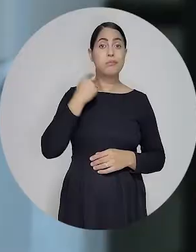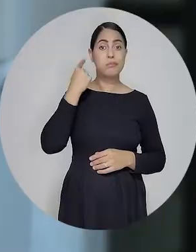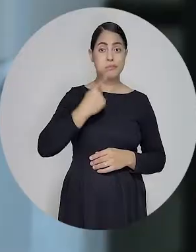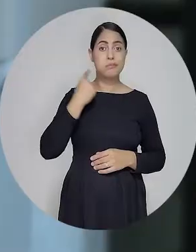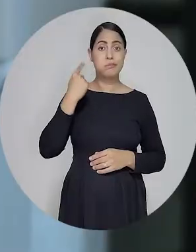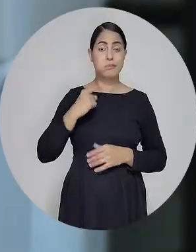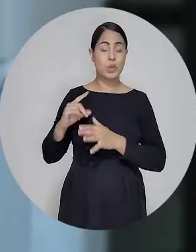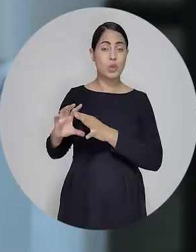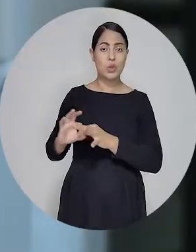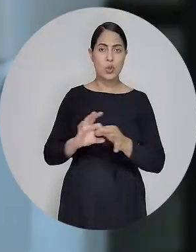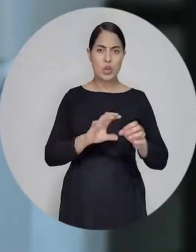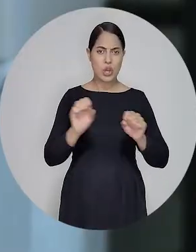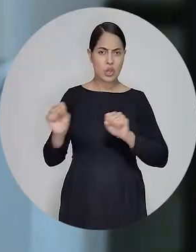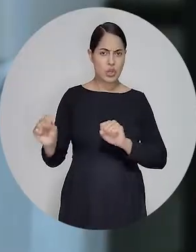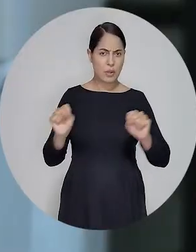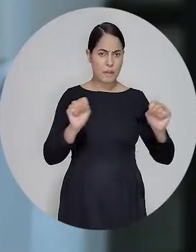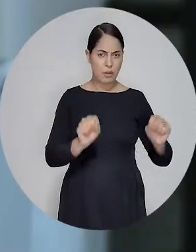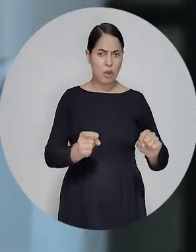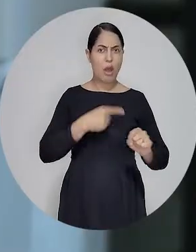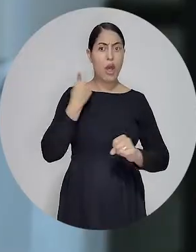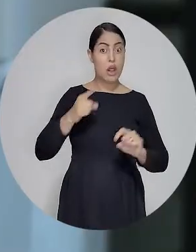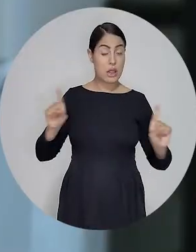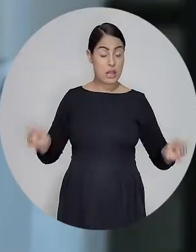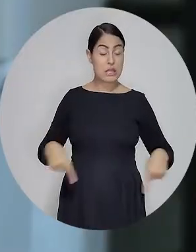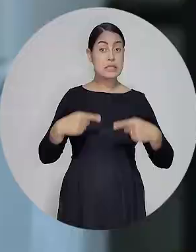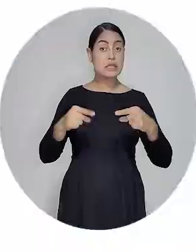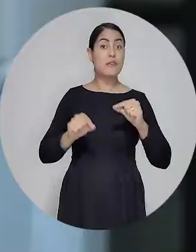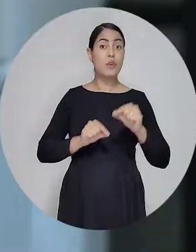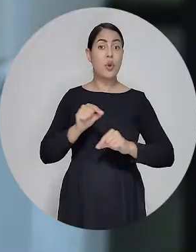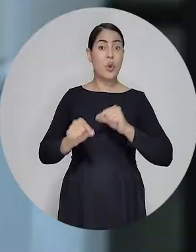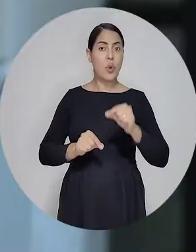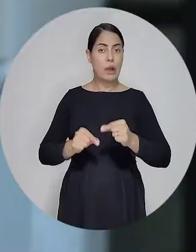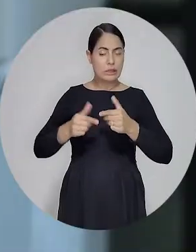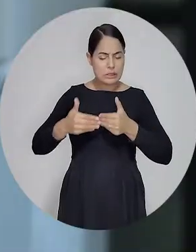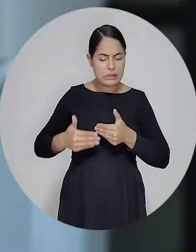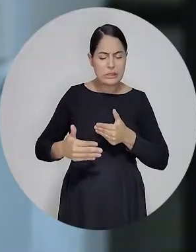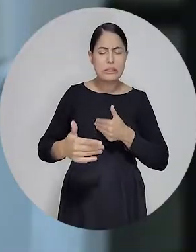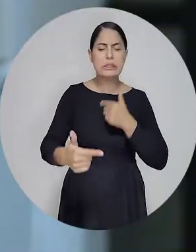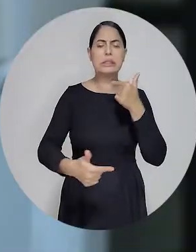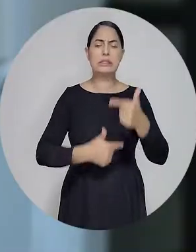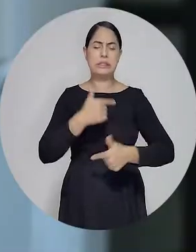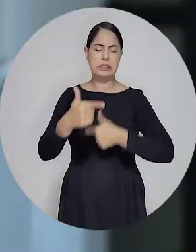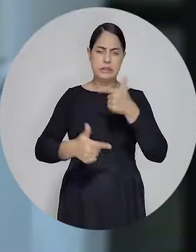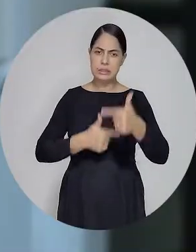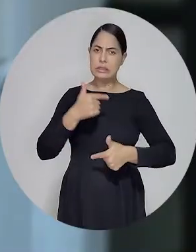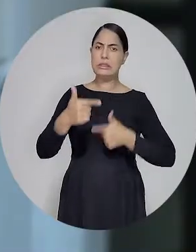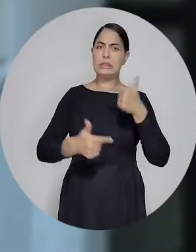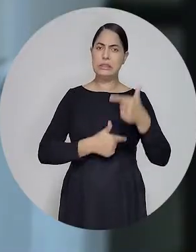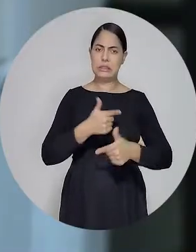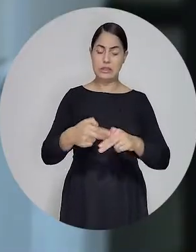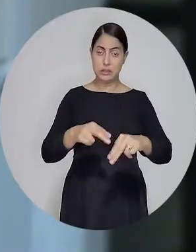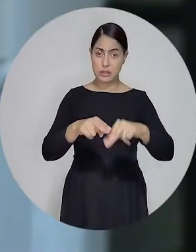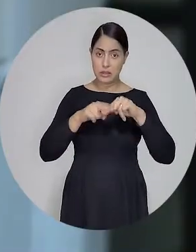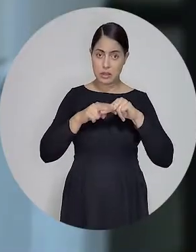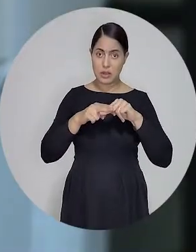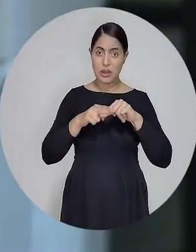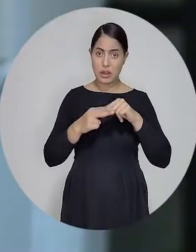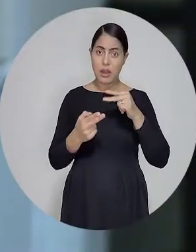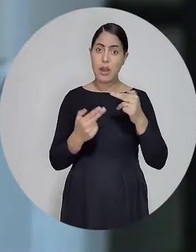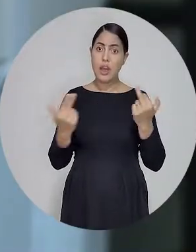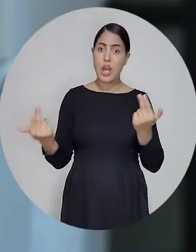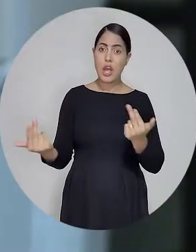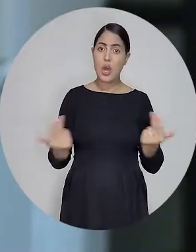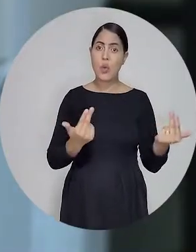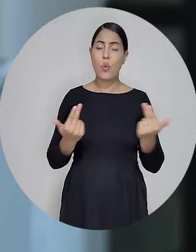completa. Nós, mulheres advogadas em situação de poder, temos o grande desafio de dar continuidade a esse trabalho